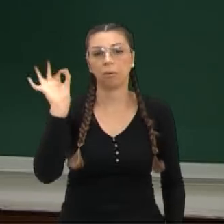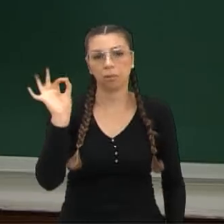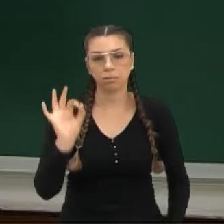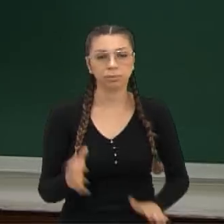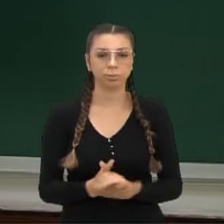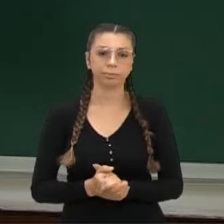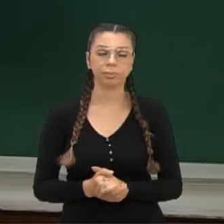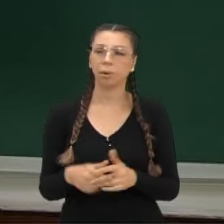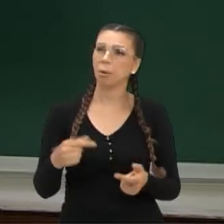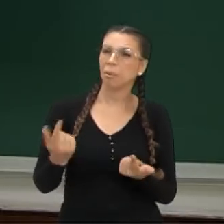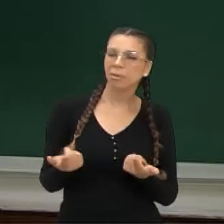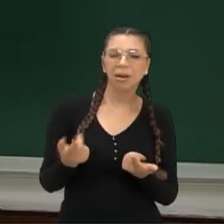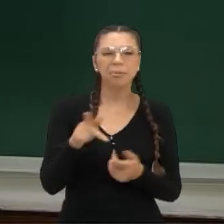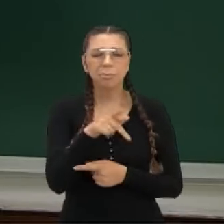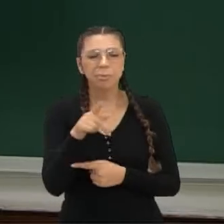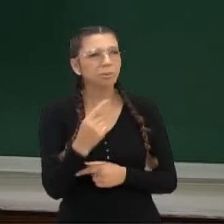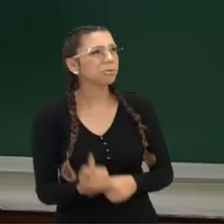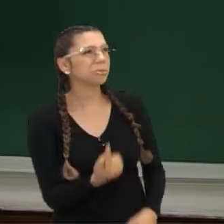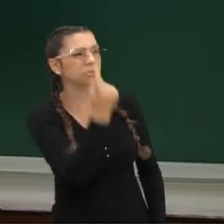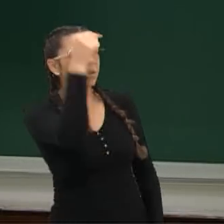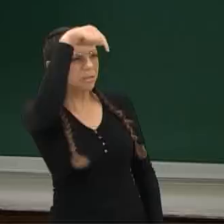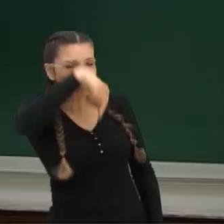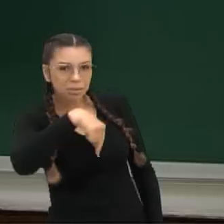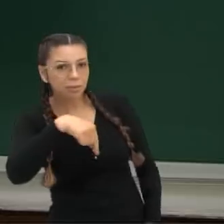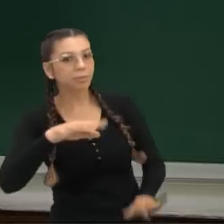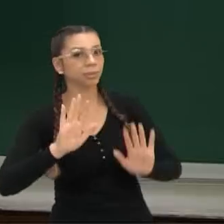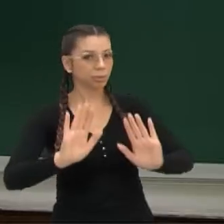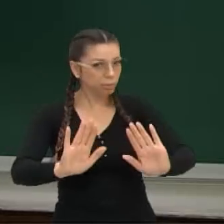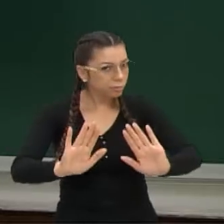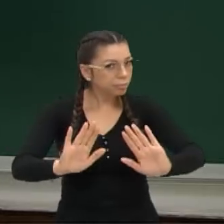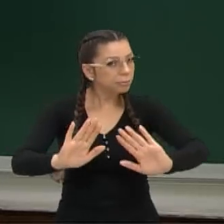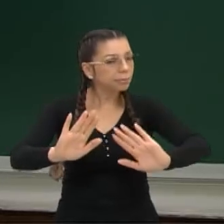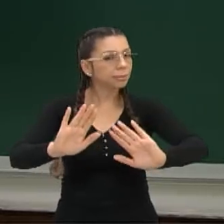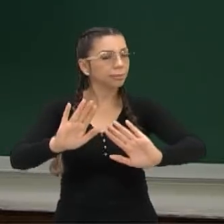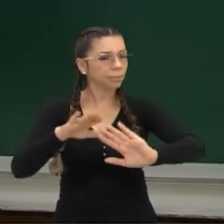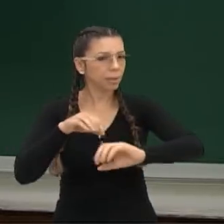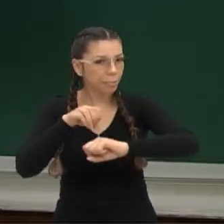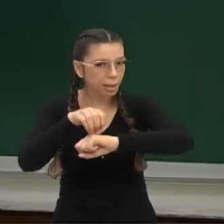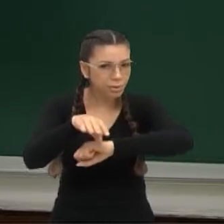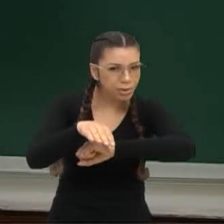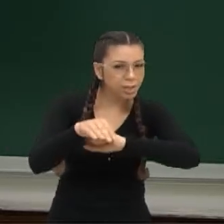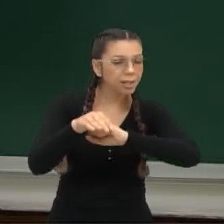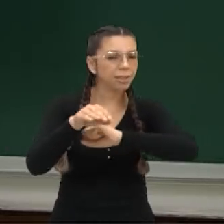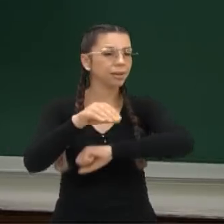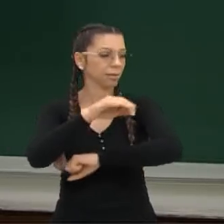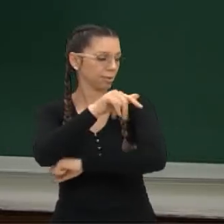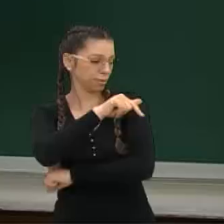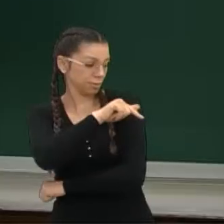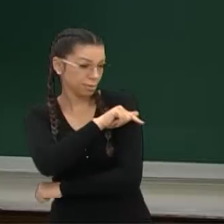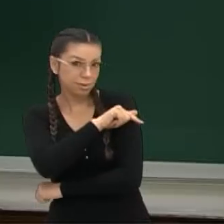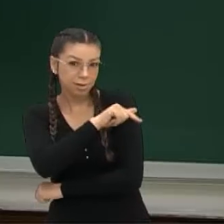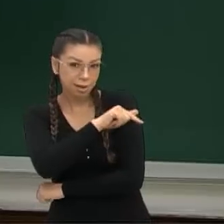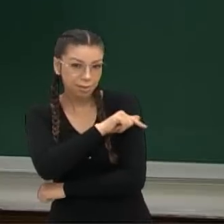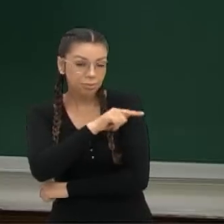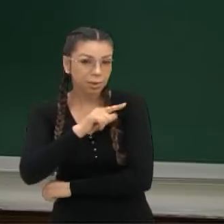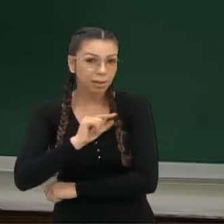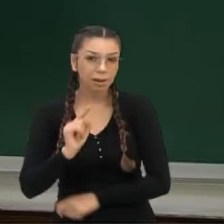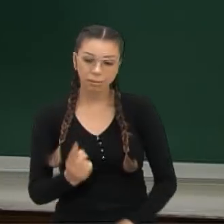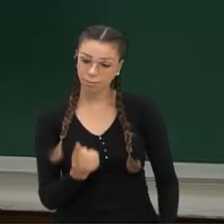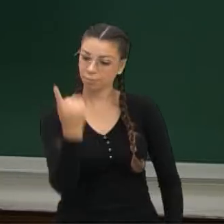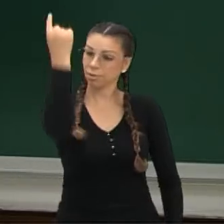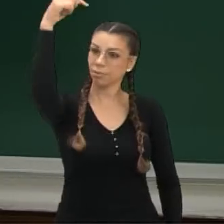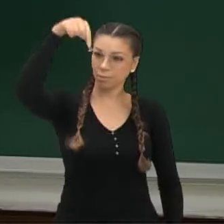descer? Ah, mas deixa eu contar uma coisa para vocês. Quando vocês estiverem lá no 7º ano, vocês vão entender que subir e descer no